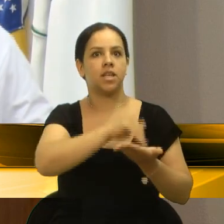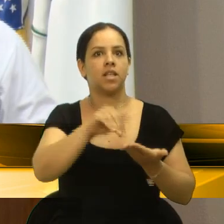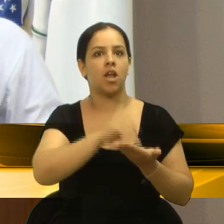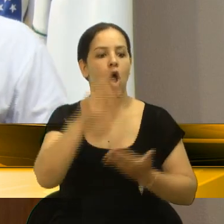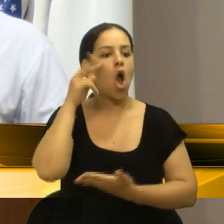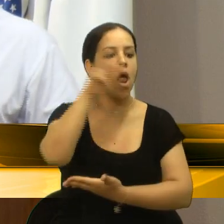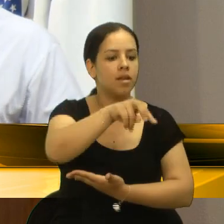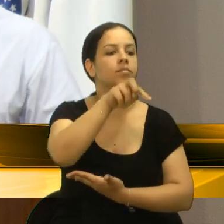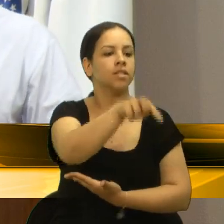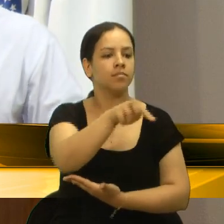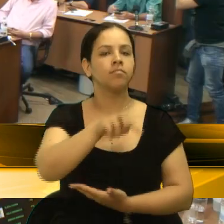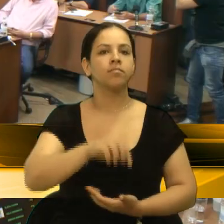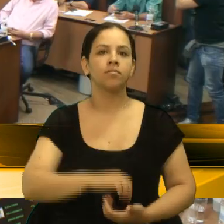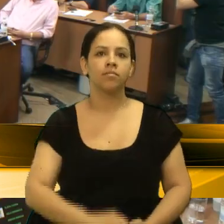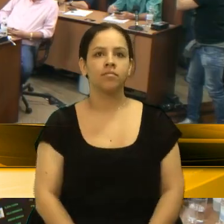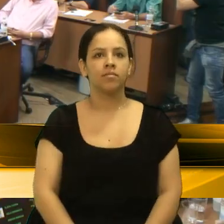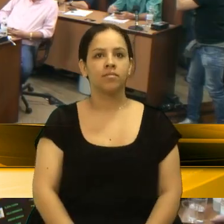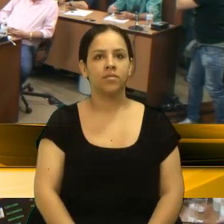eles.